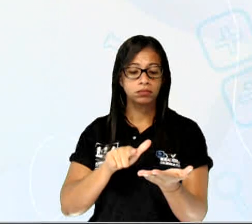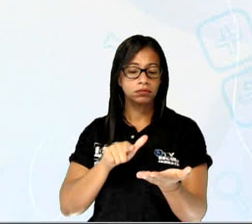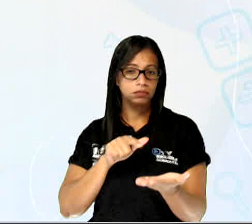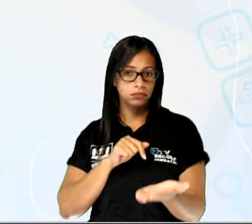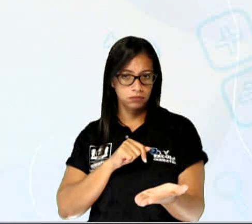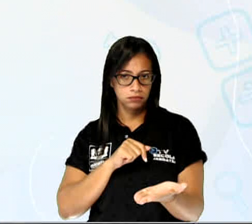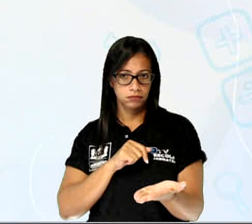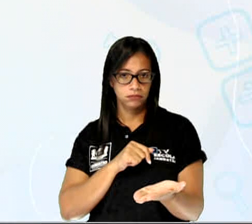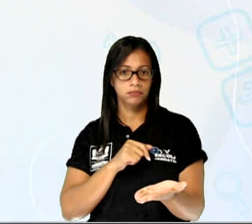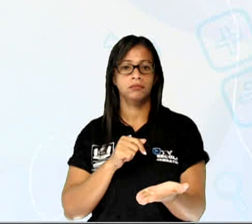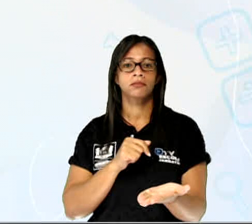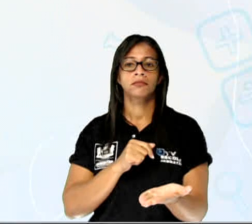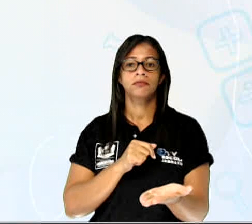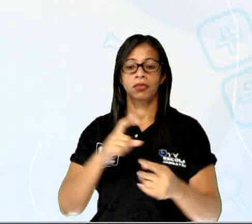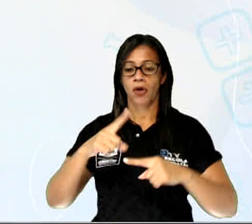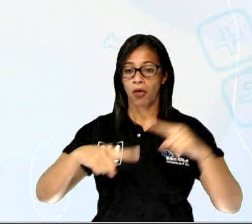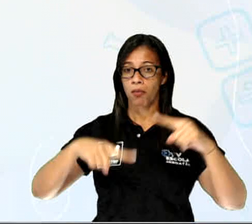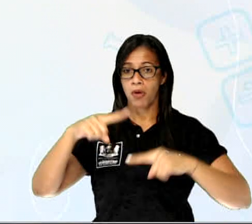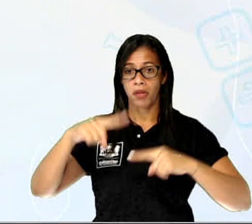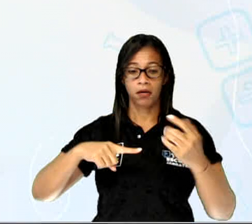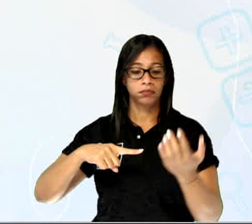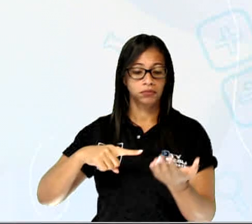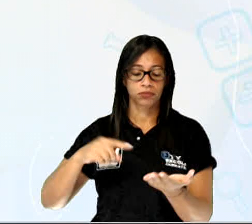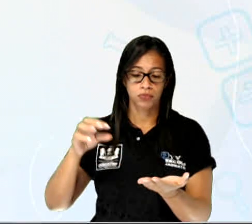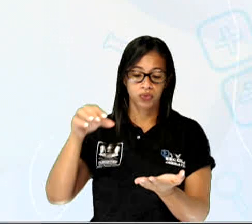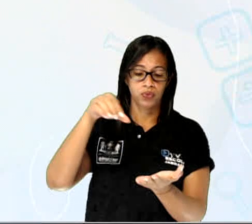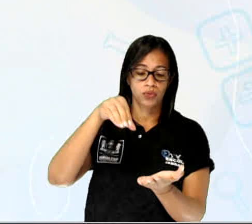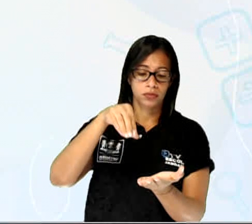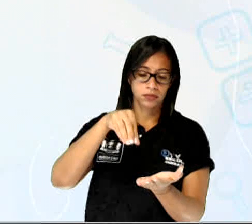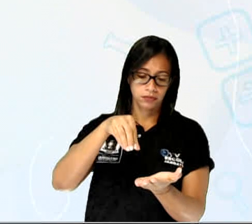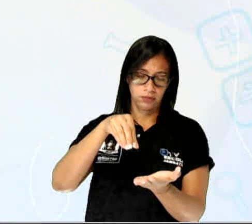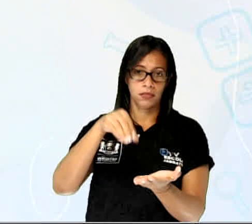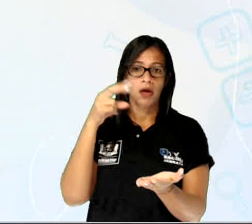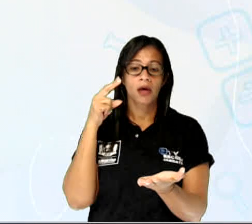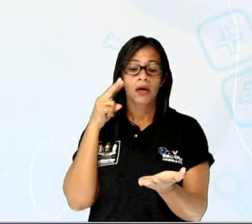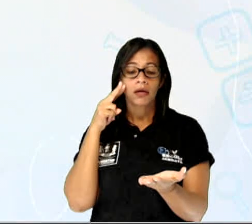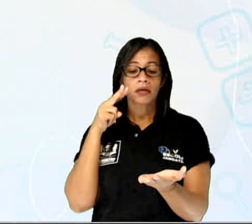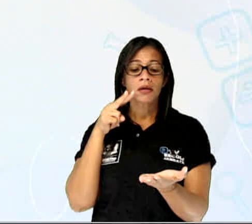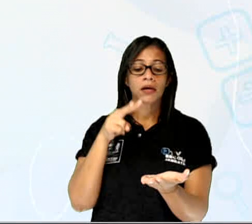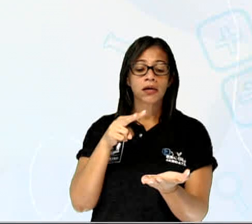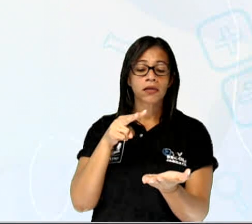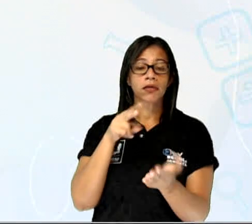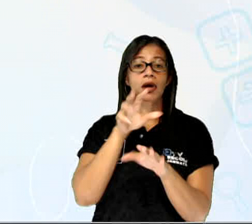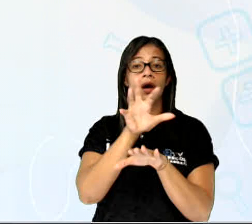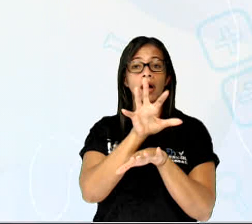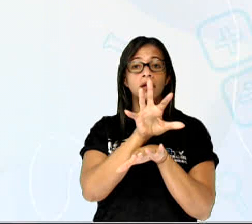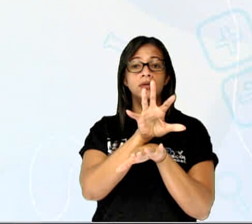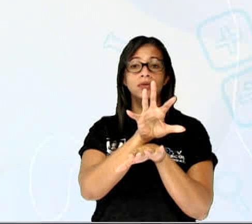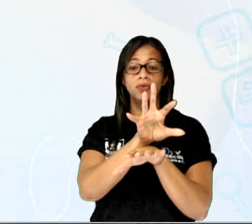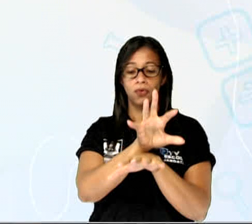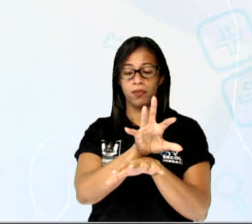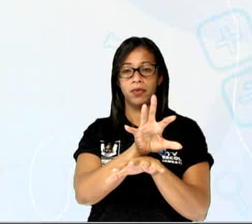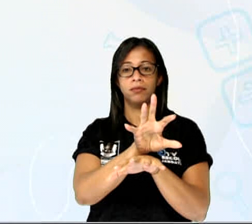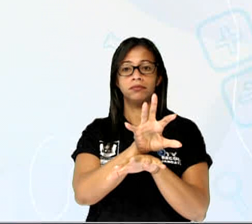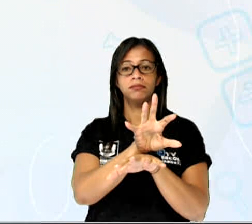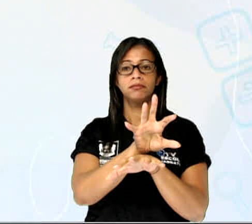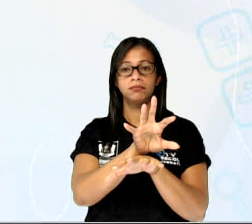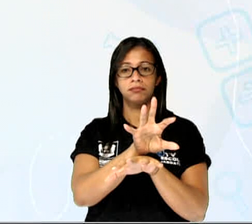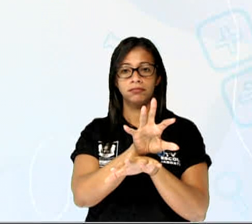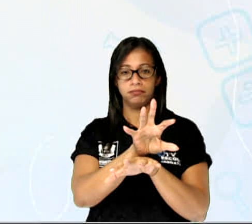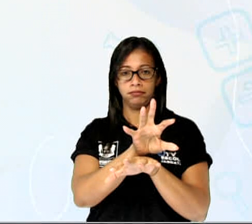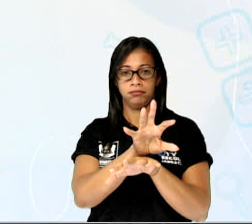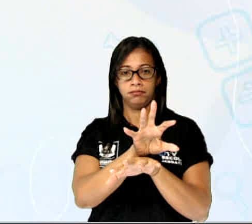contornar as sombras projetadas pelo objeto no papel e você vai fazer um